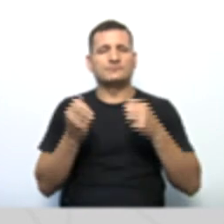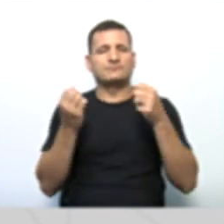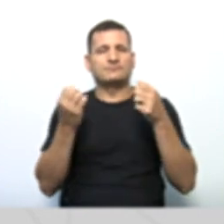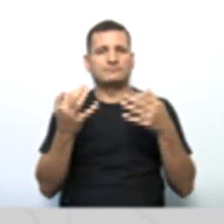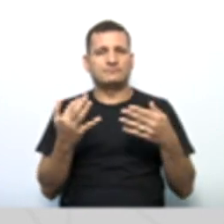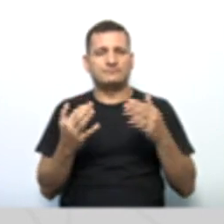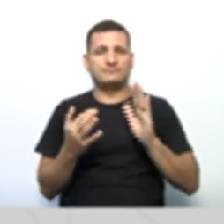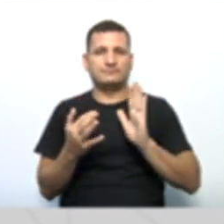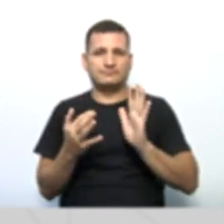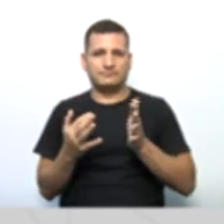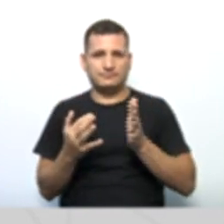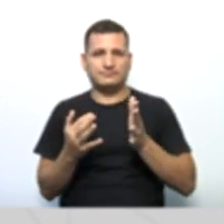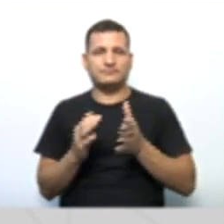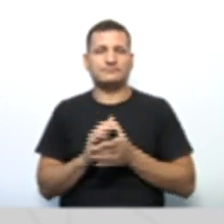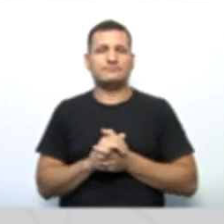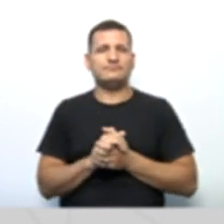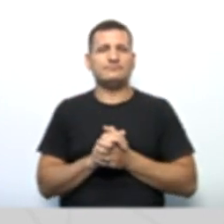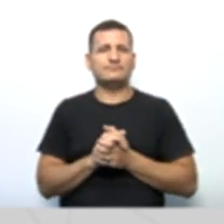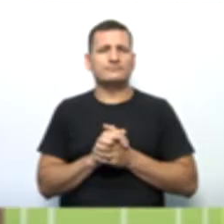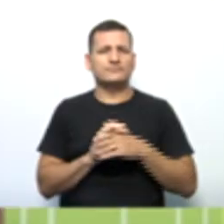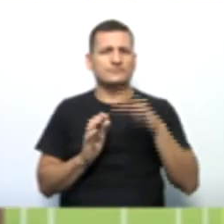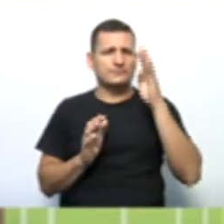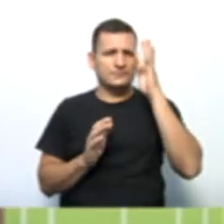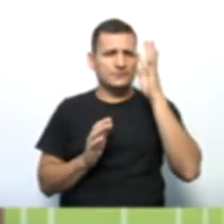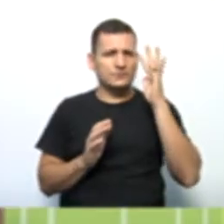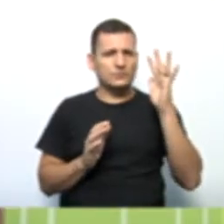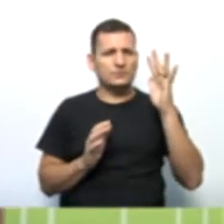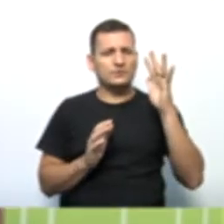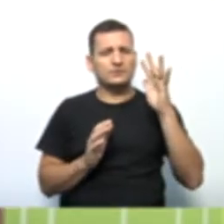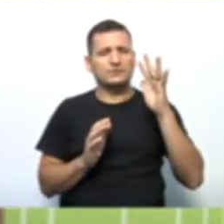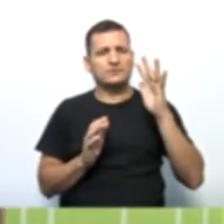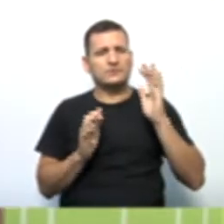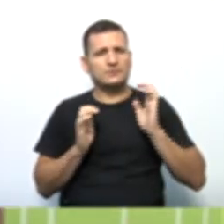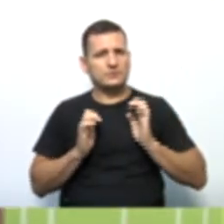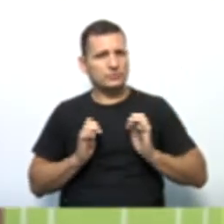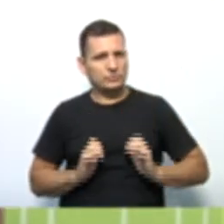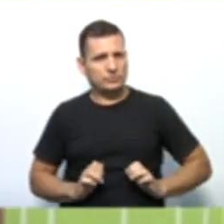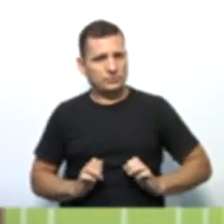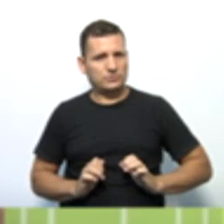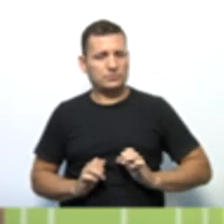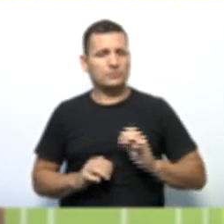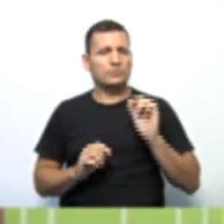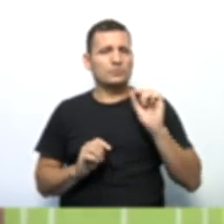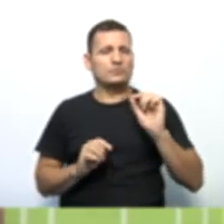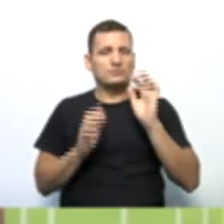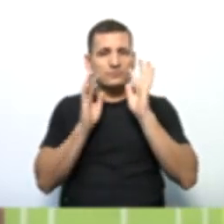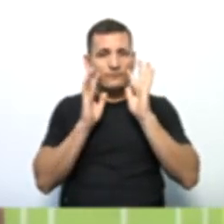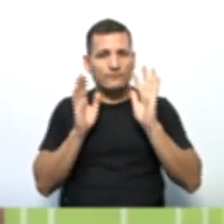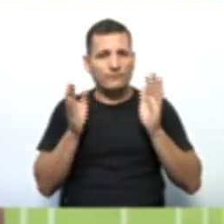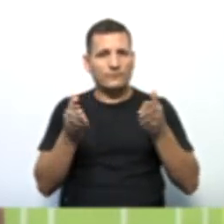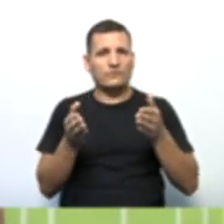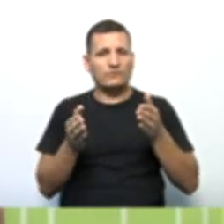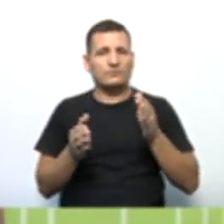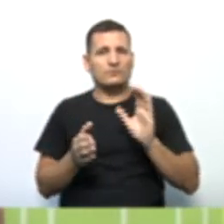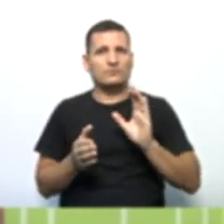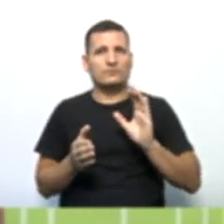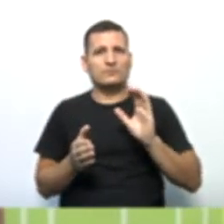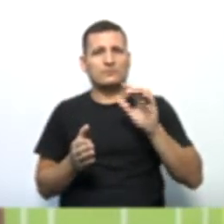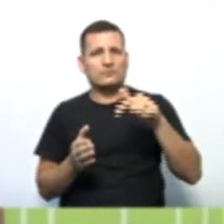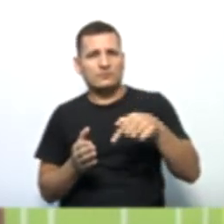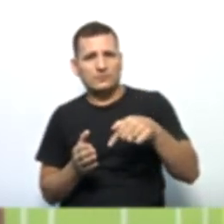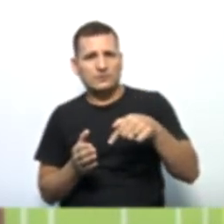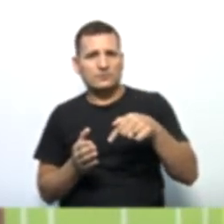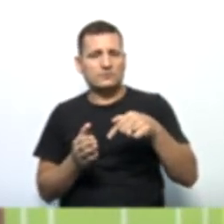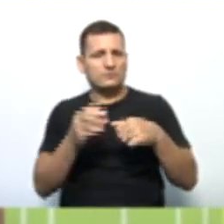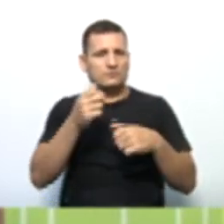isso, que uma das correntes éticas que nós vimos hoje, ela foca na consequência, avaliando se ela vai produzir bem-estar,